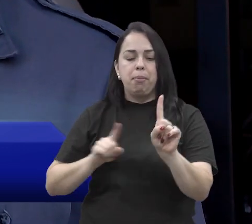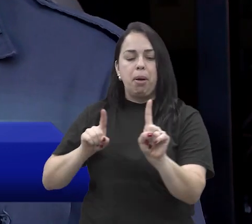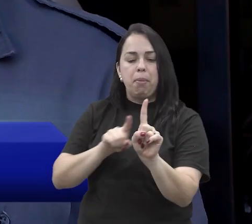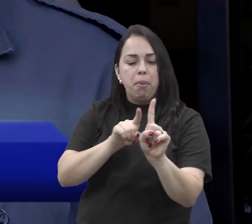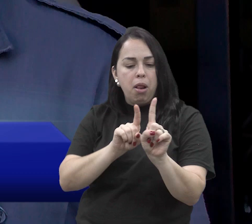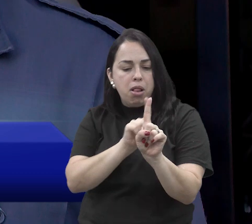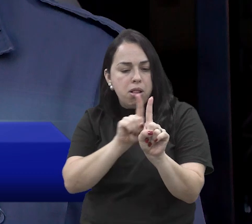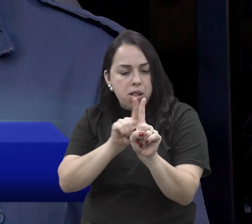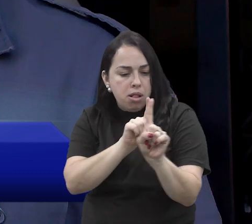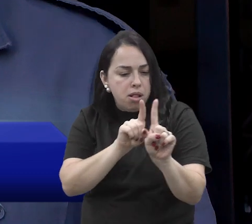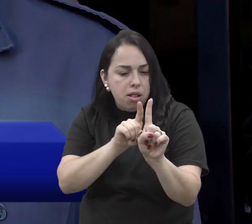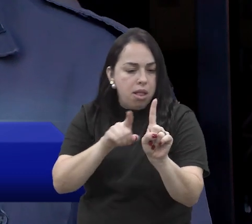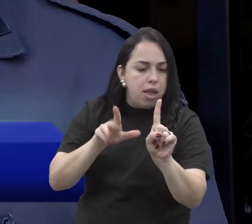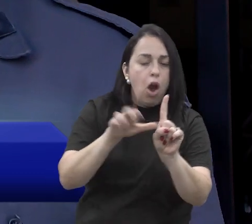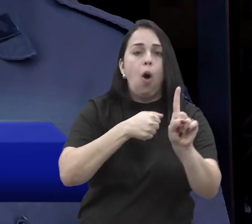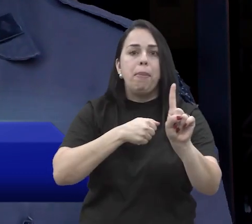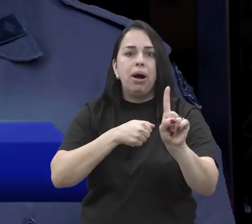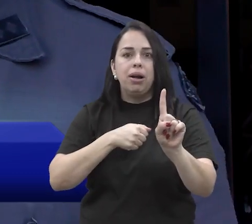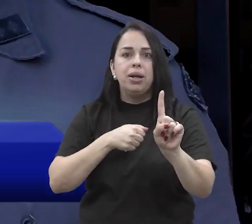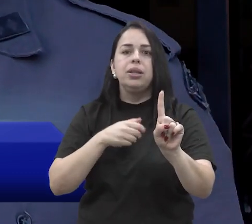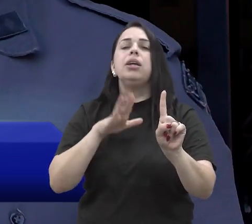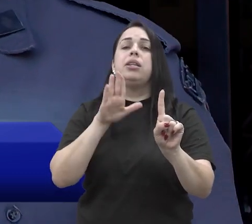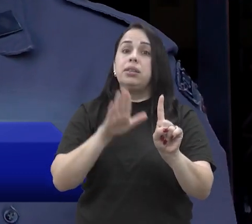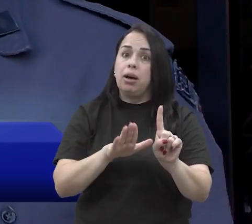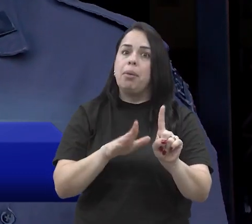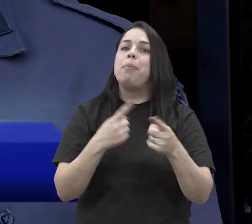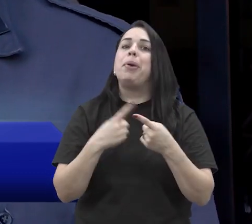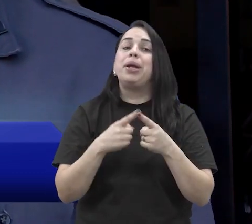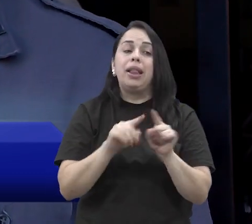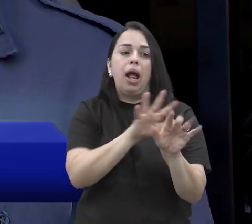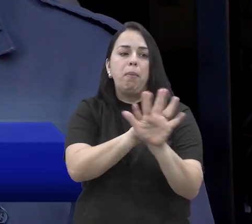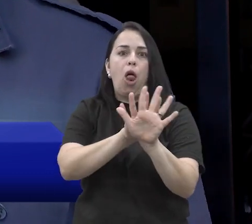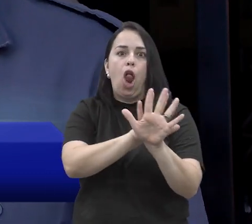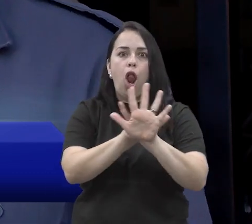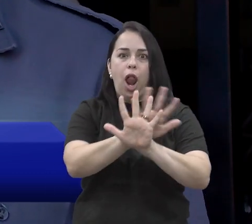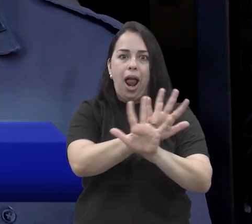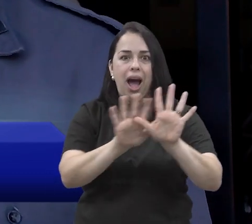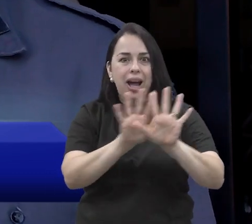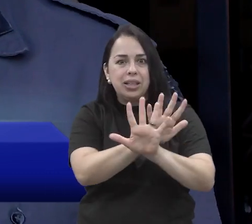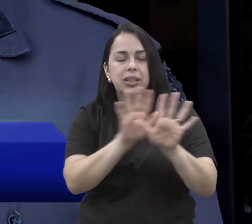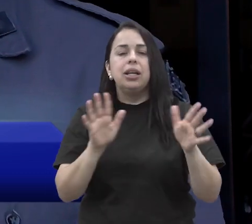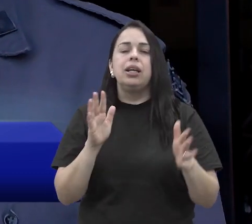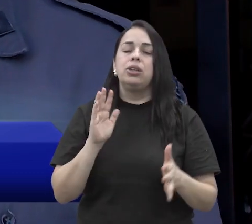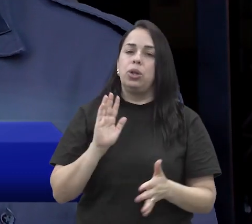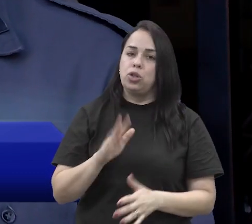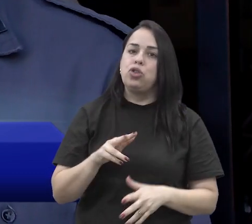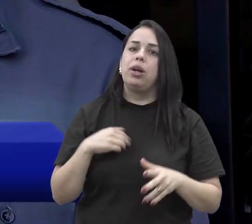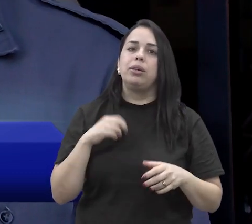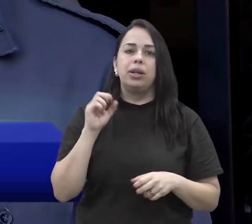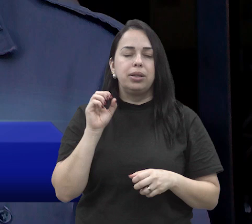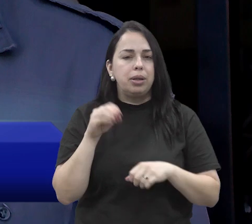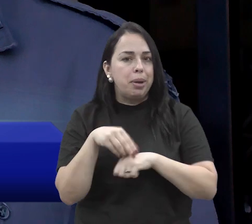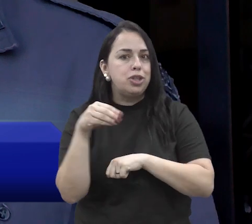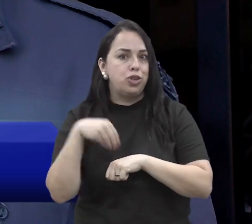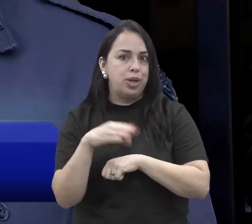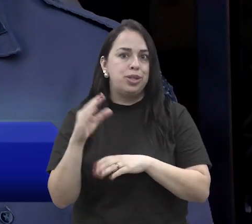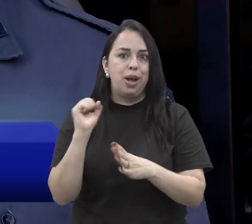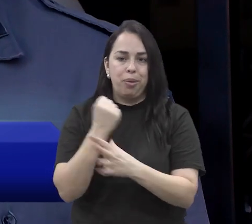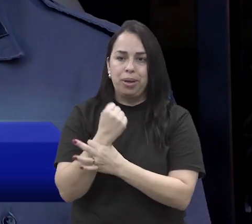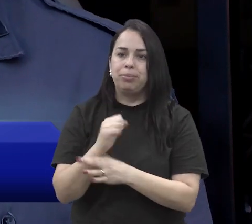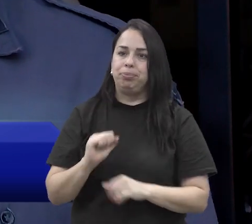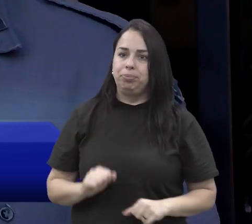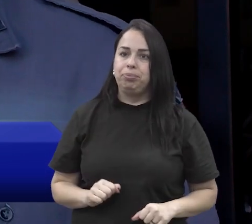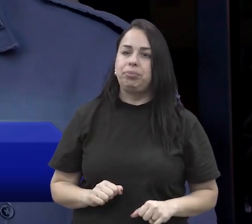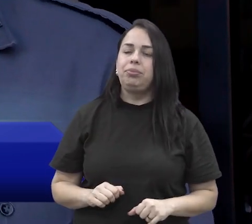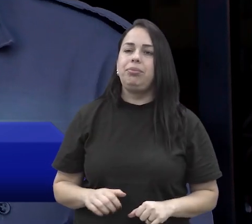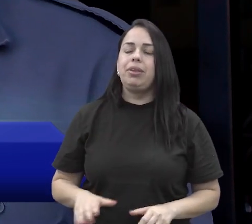da situação de desatenção por vezes e grande aglomeração de pessoas. Com isso a gente lembra de algumas dicas de